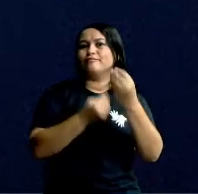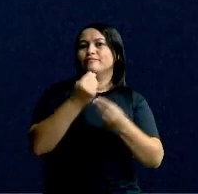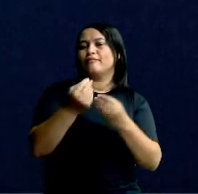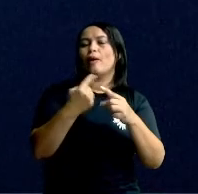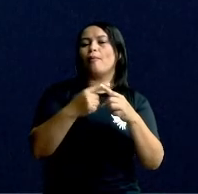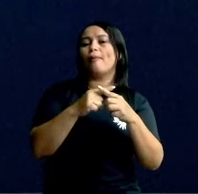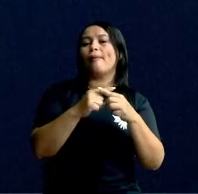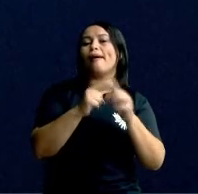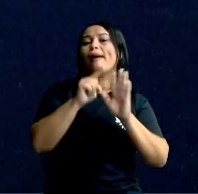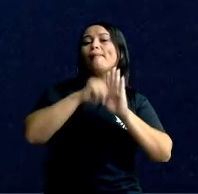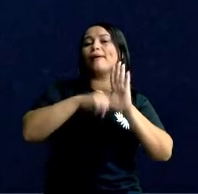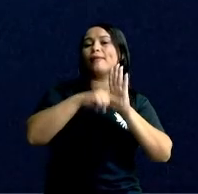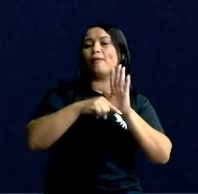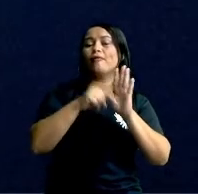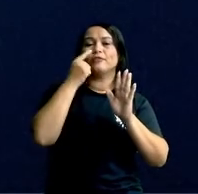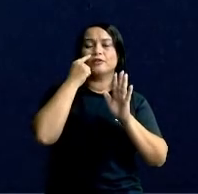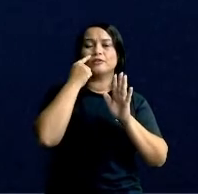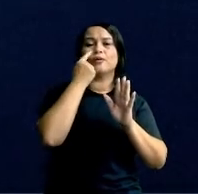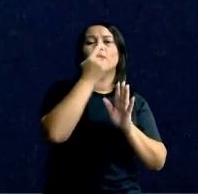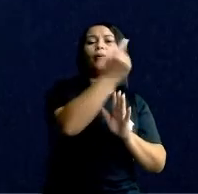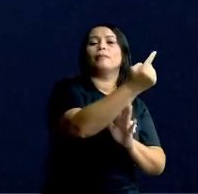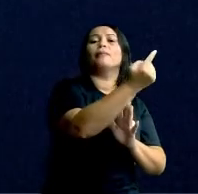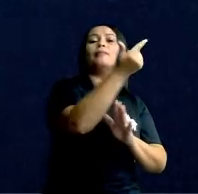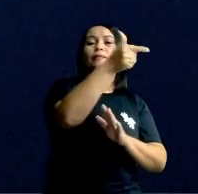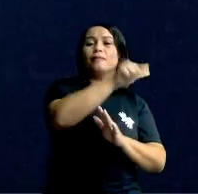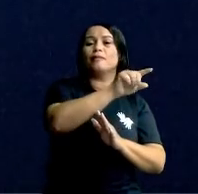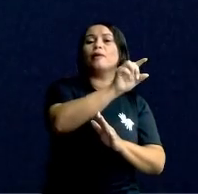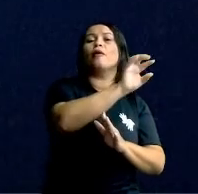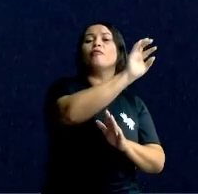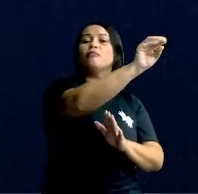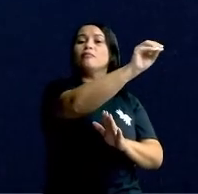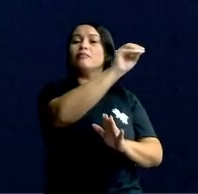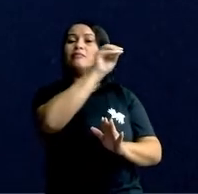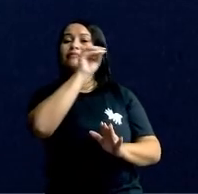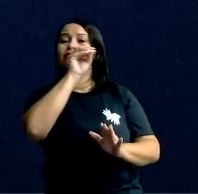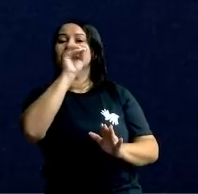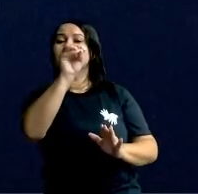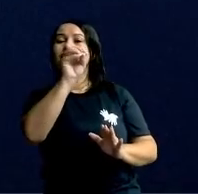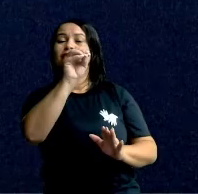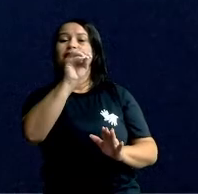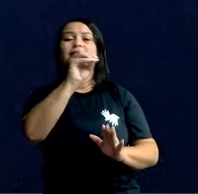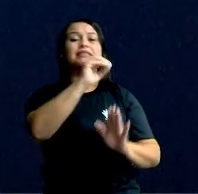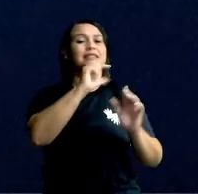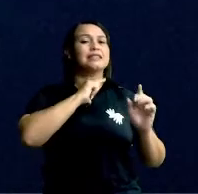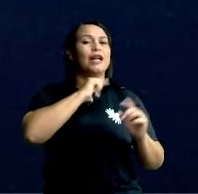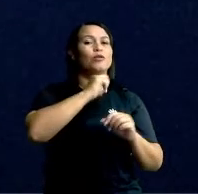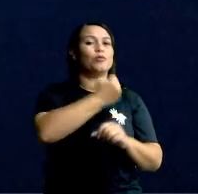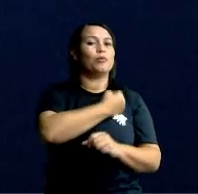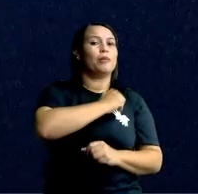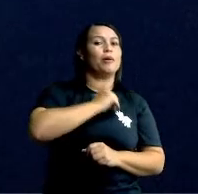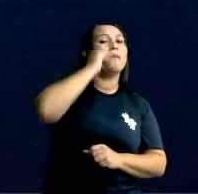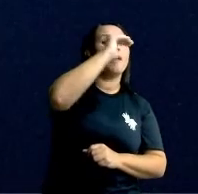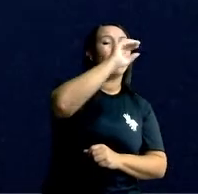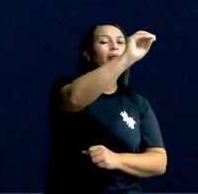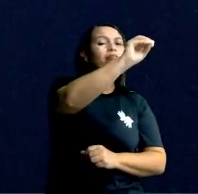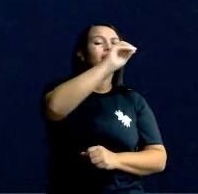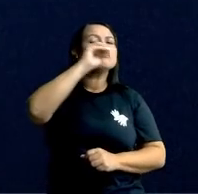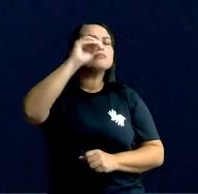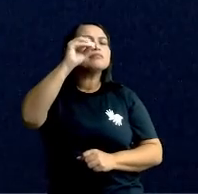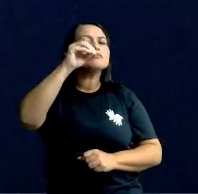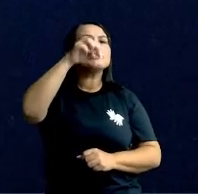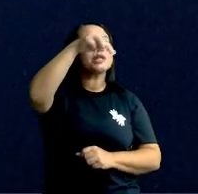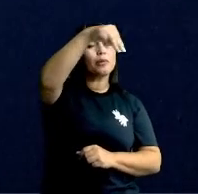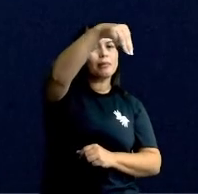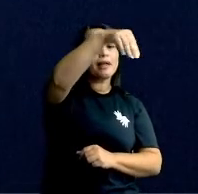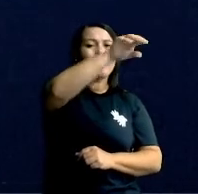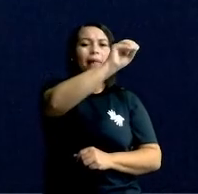é menor. O que é que eu vou fazer? Mais uma vez, pego aqui na ordem superior, na ordem do milhar, eu vou